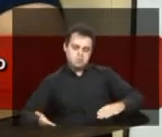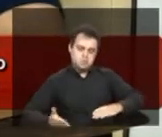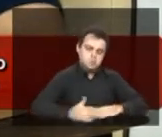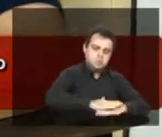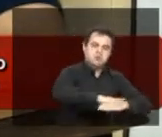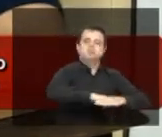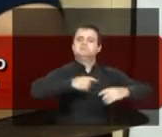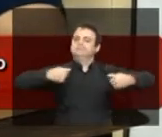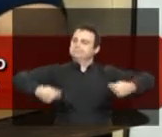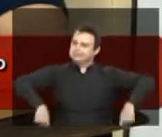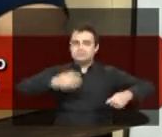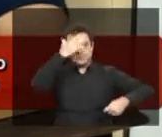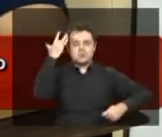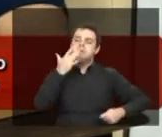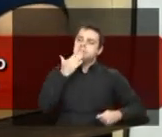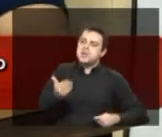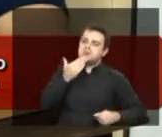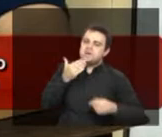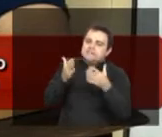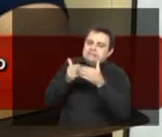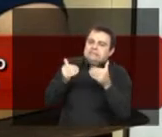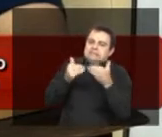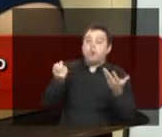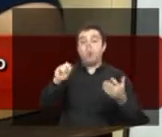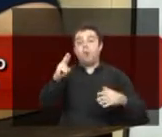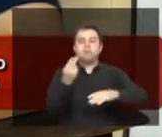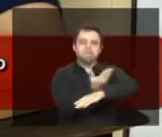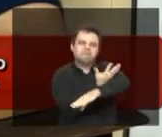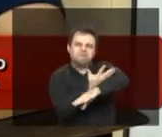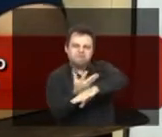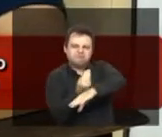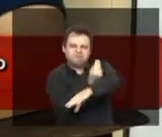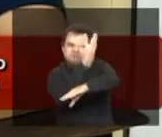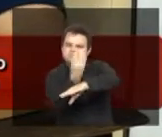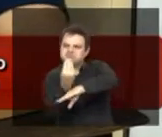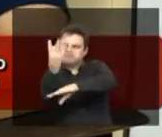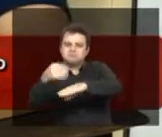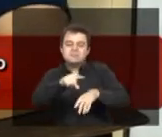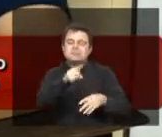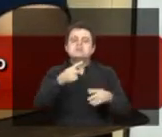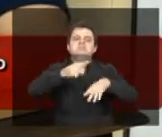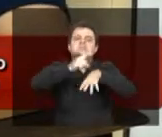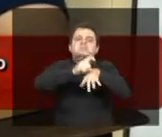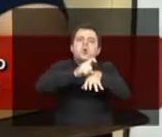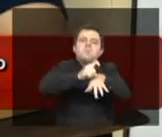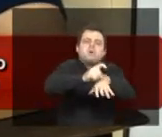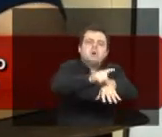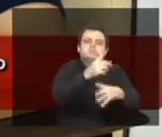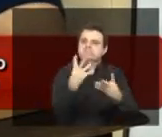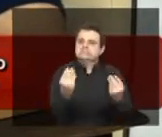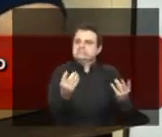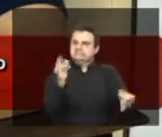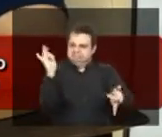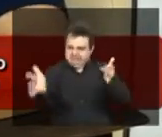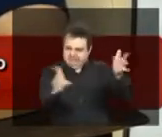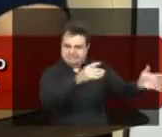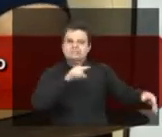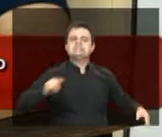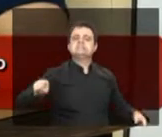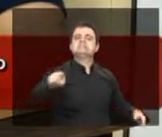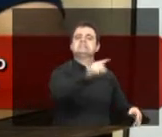que o pessoal pede, também mato alto, que agora está tendo muito escorpião. A gente está num